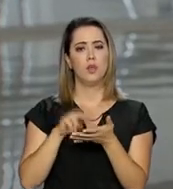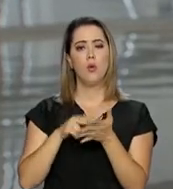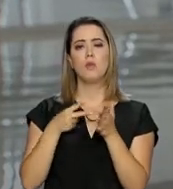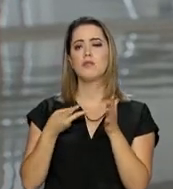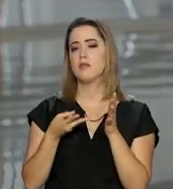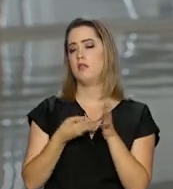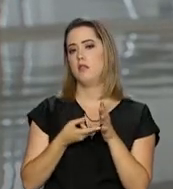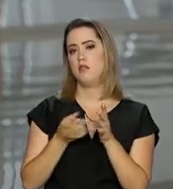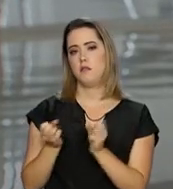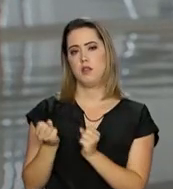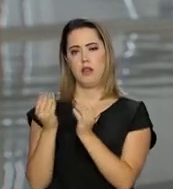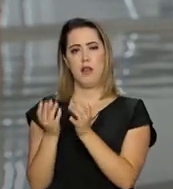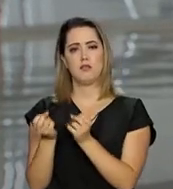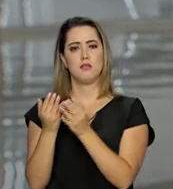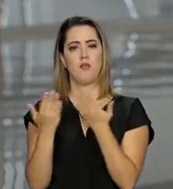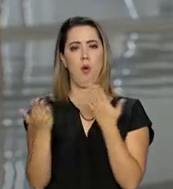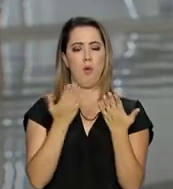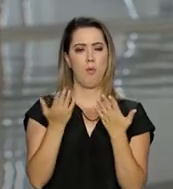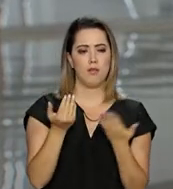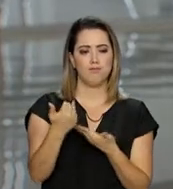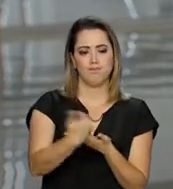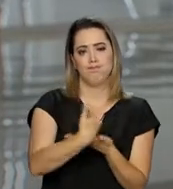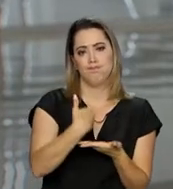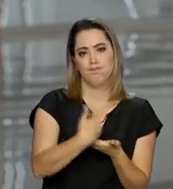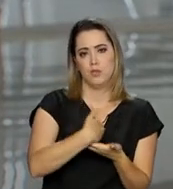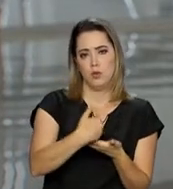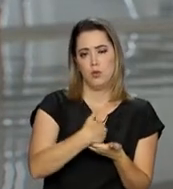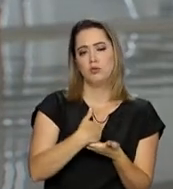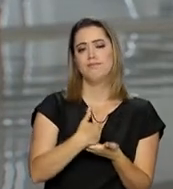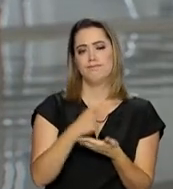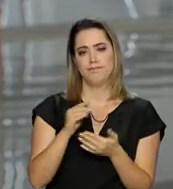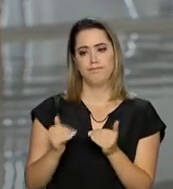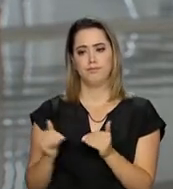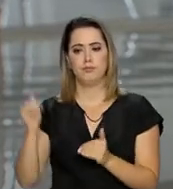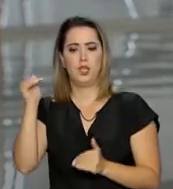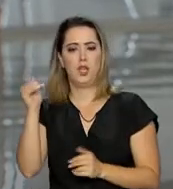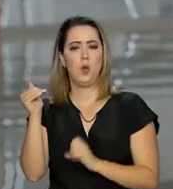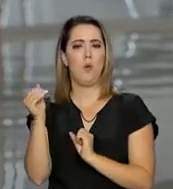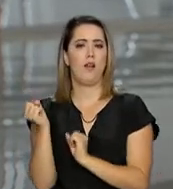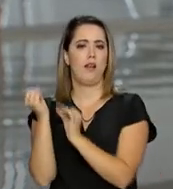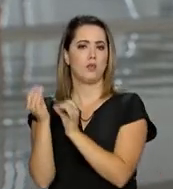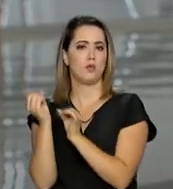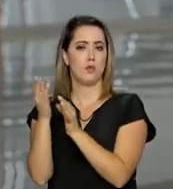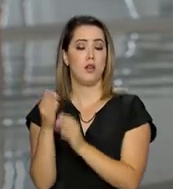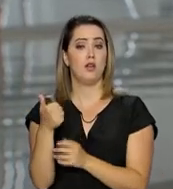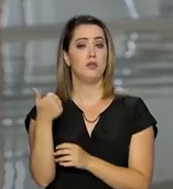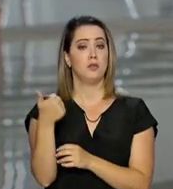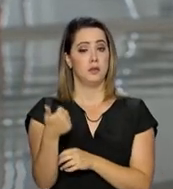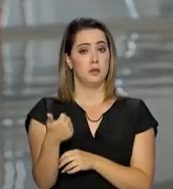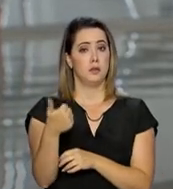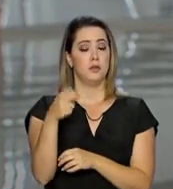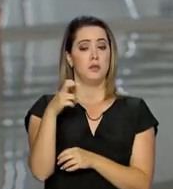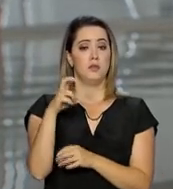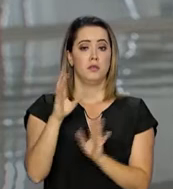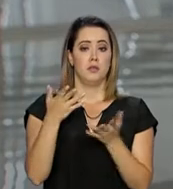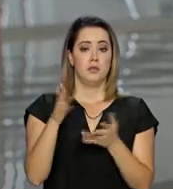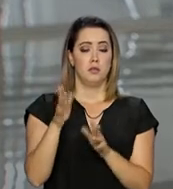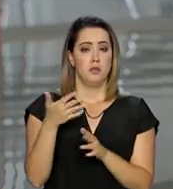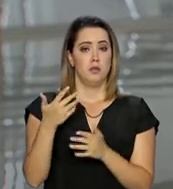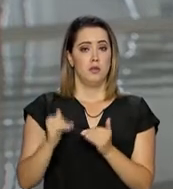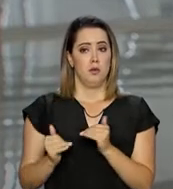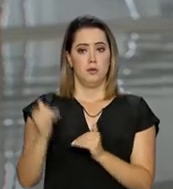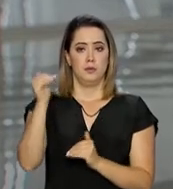receitas de 139 bilhões de reais e para 2018 também de um saldo negativo ou seja despesas